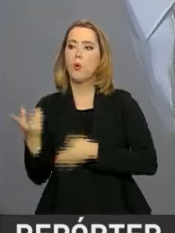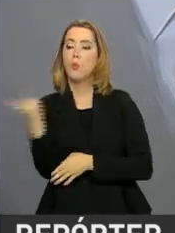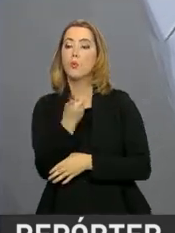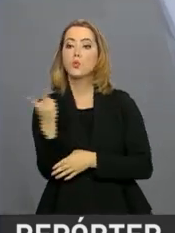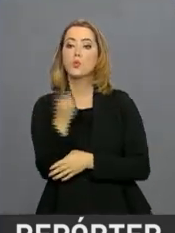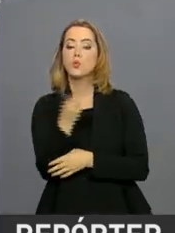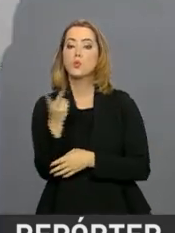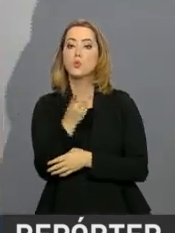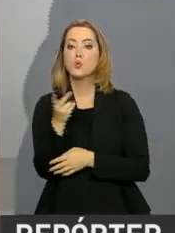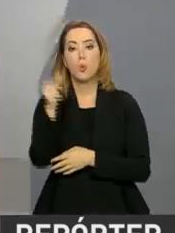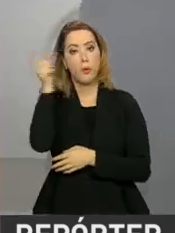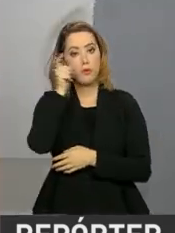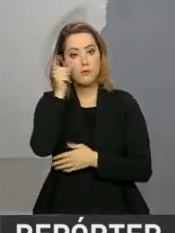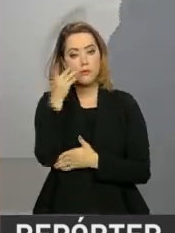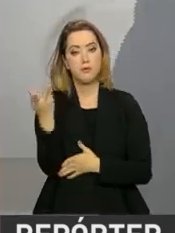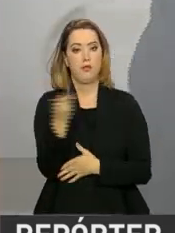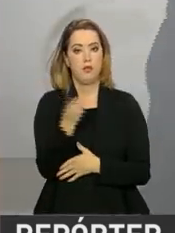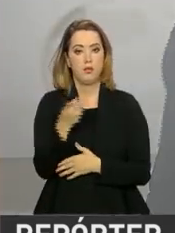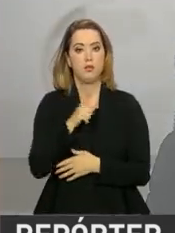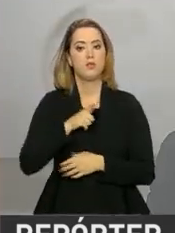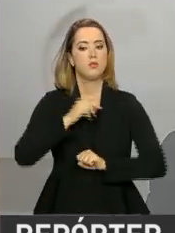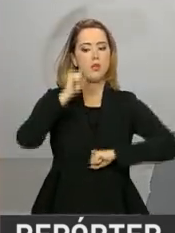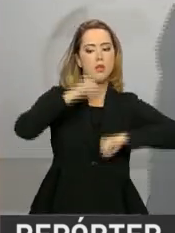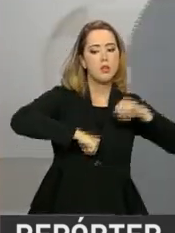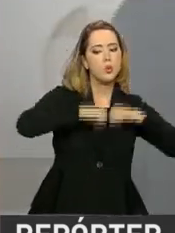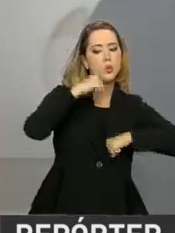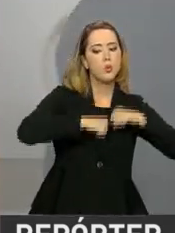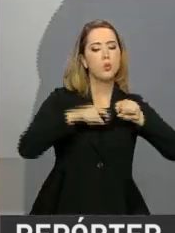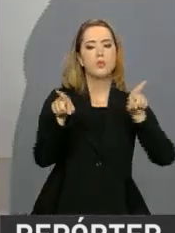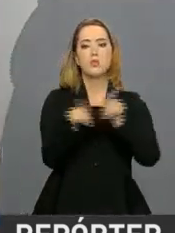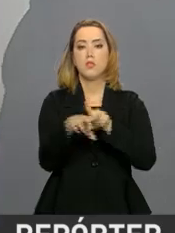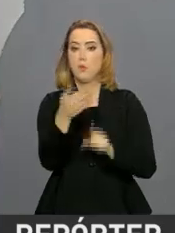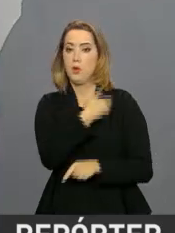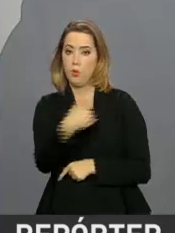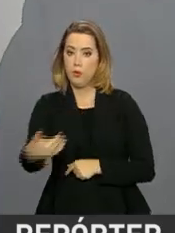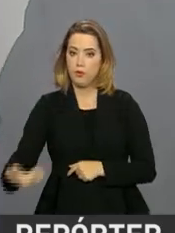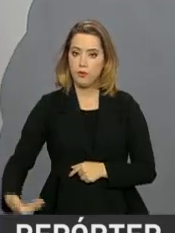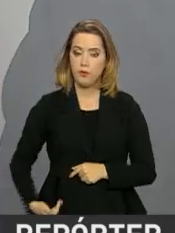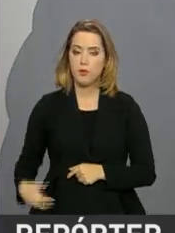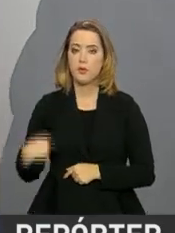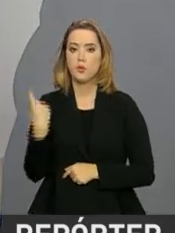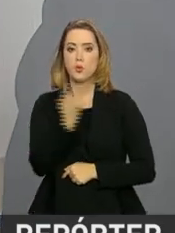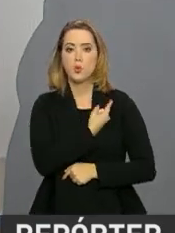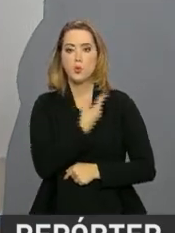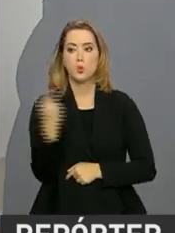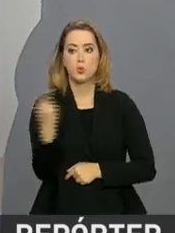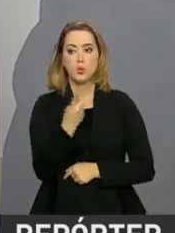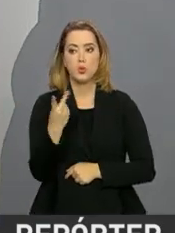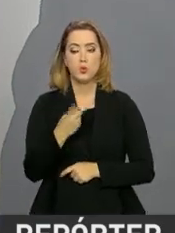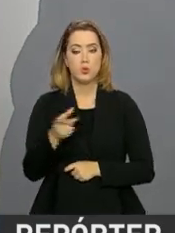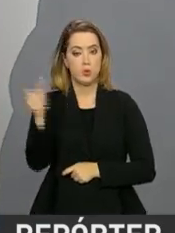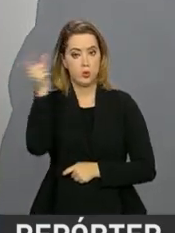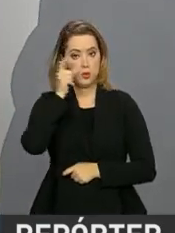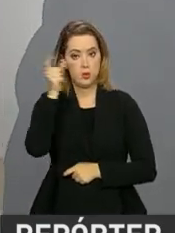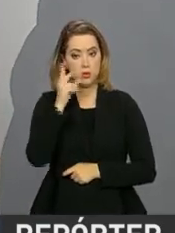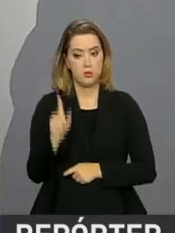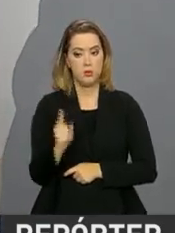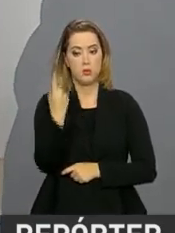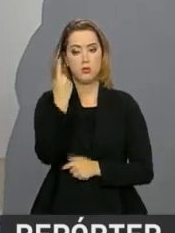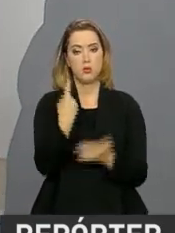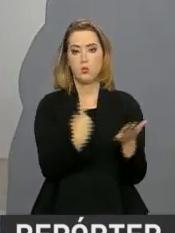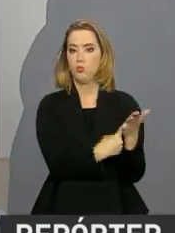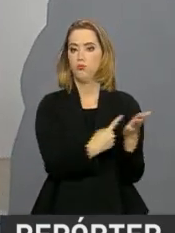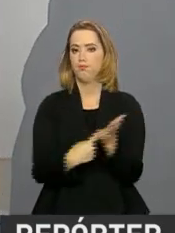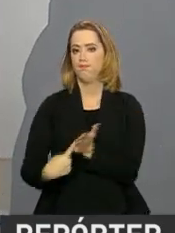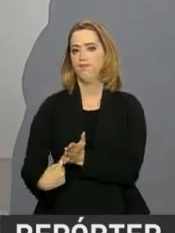tem tanta presença da indústria e dos nossos governos é que temos em comum uma agenda que agora